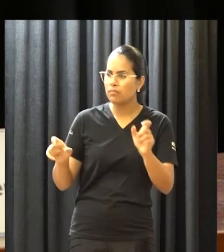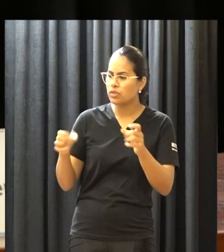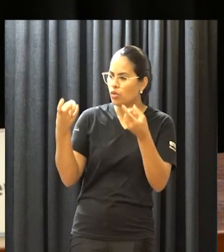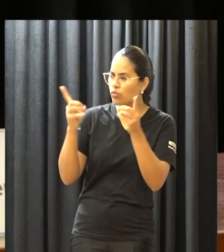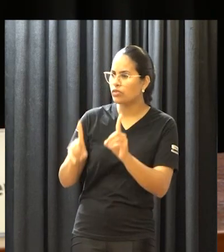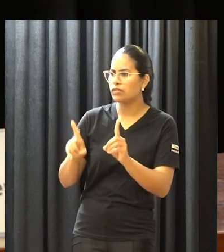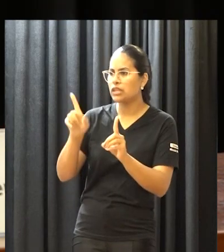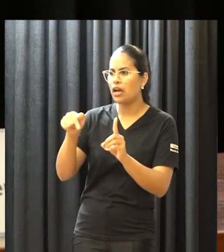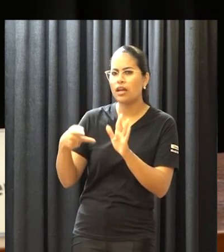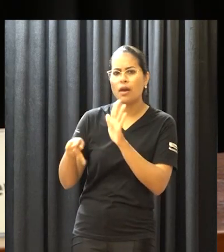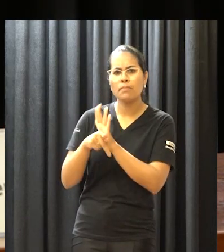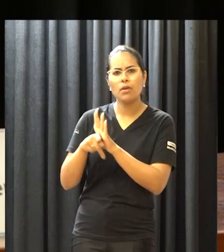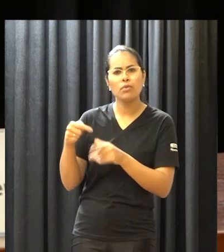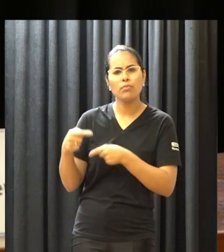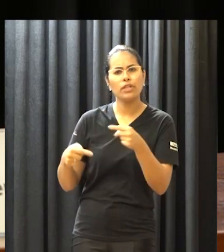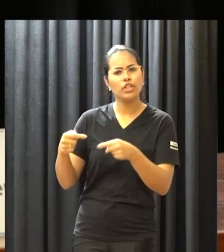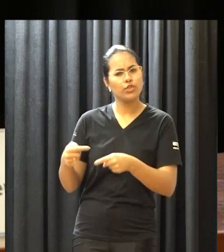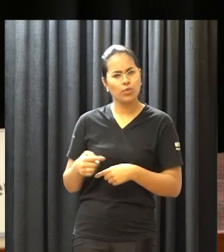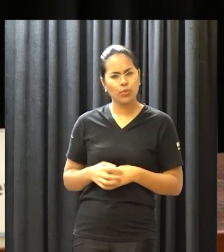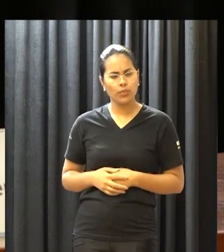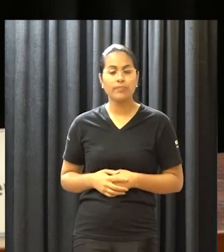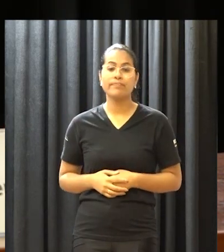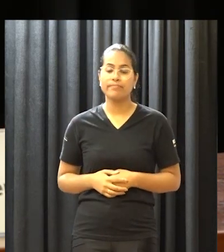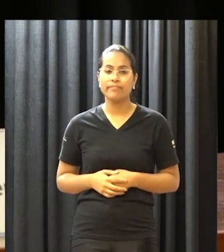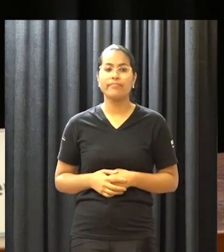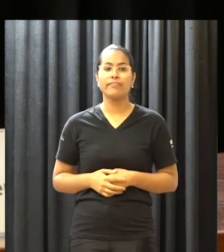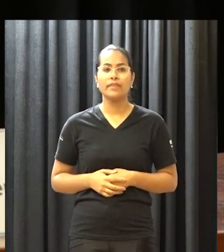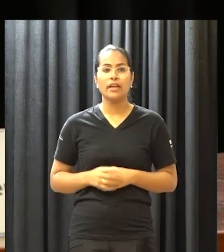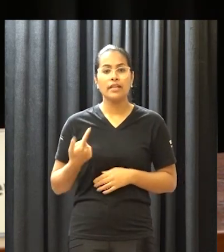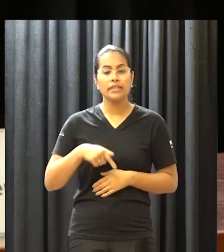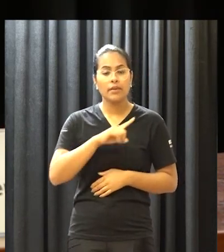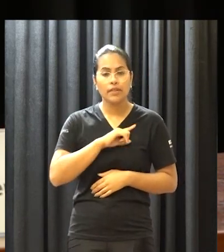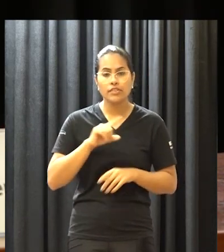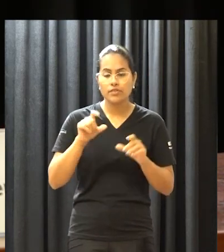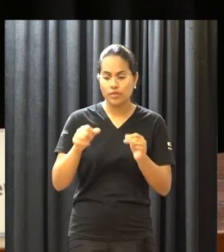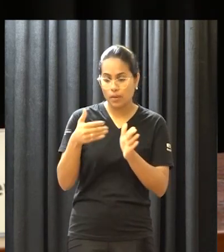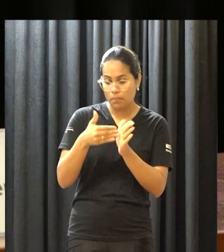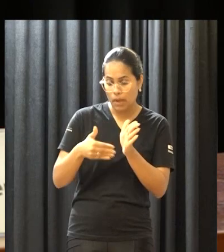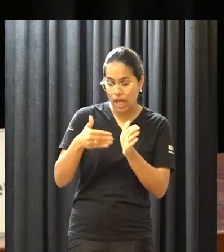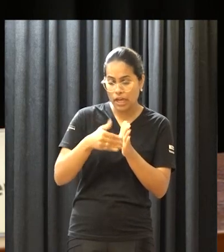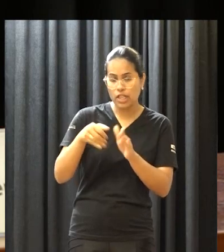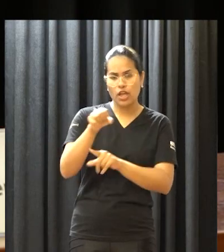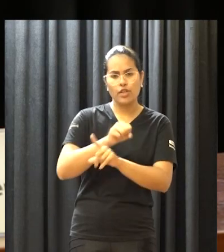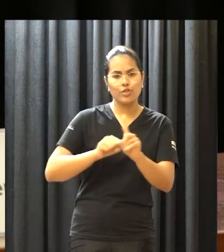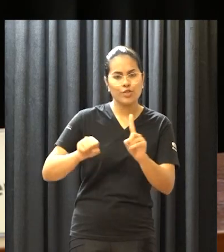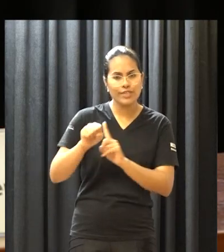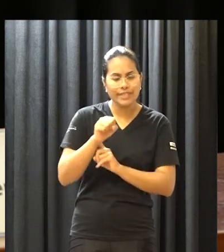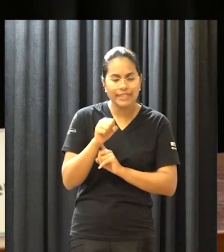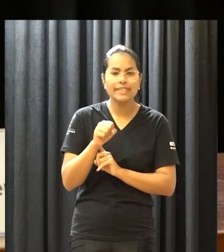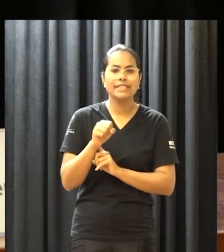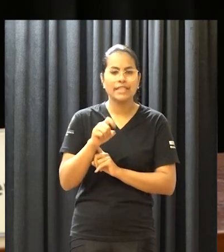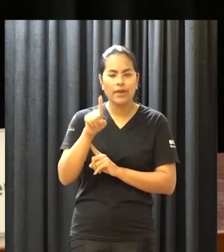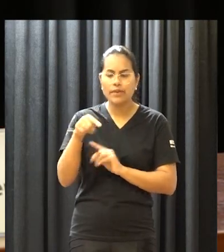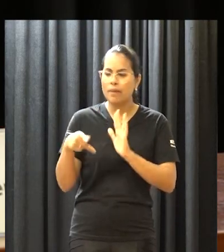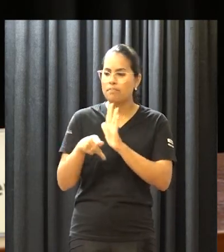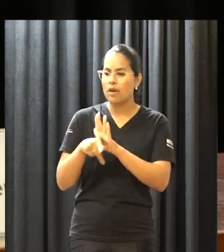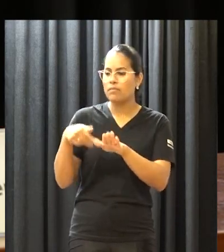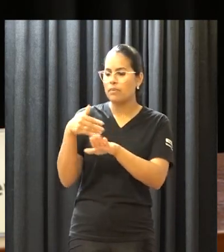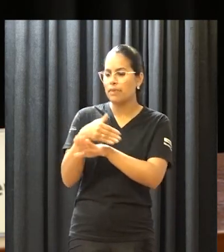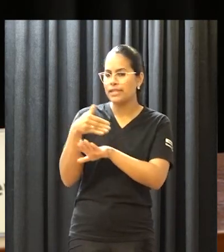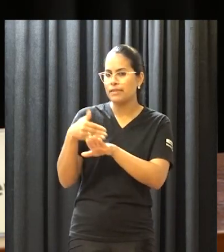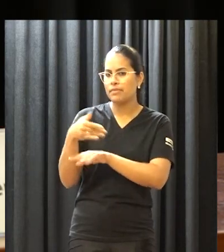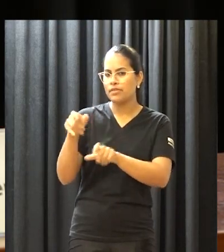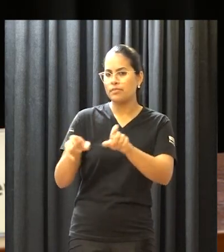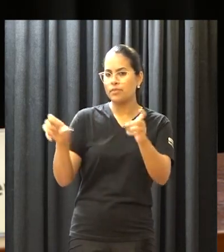Então, a terceira contribuição, a ampliação da percepção das barreiras sociais que obstaculizam a participação das pessoas com